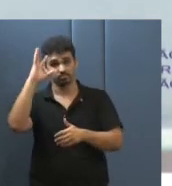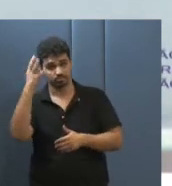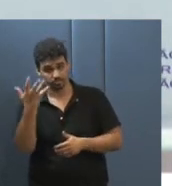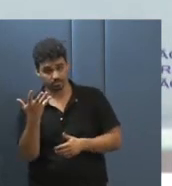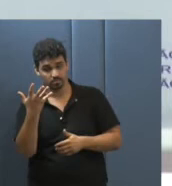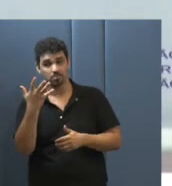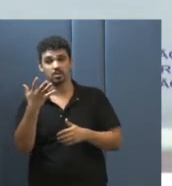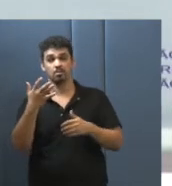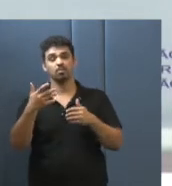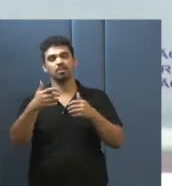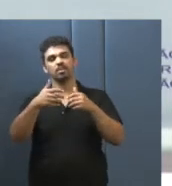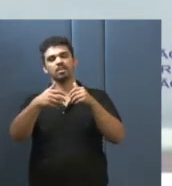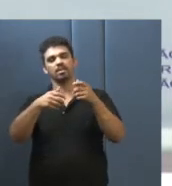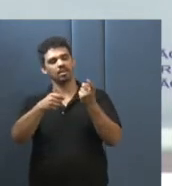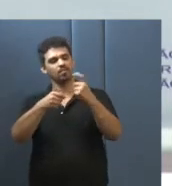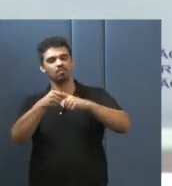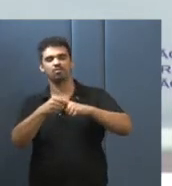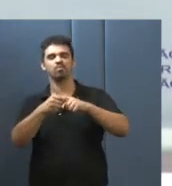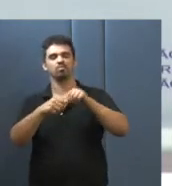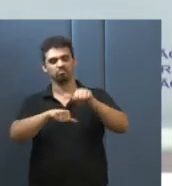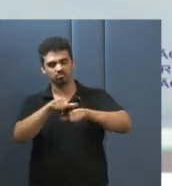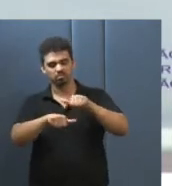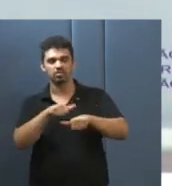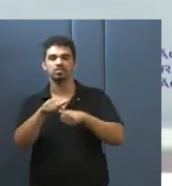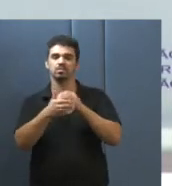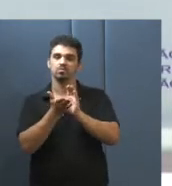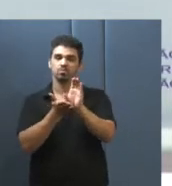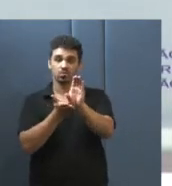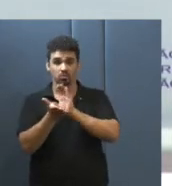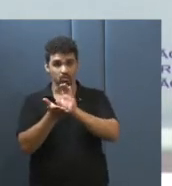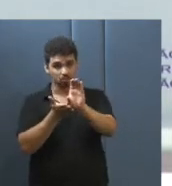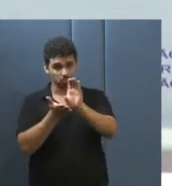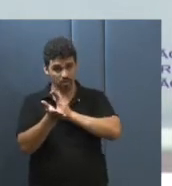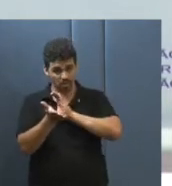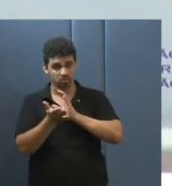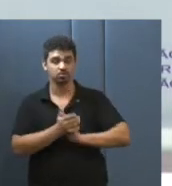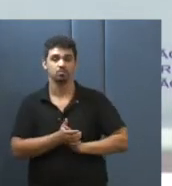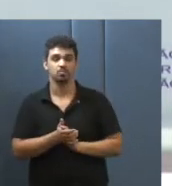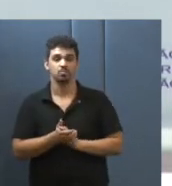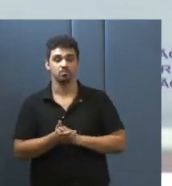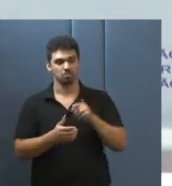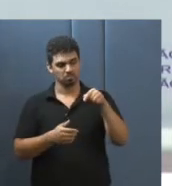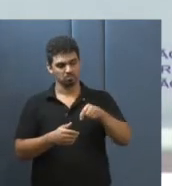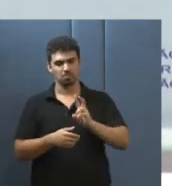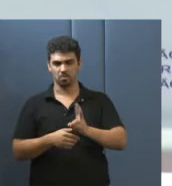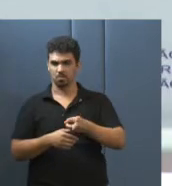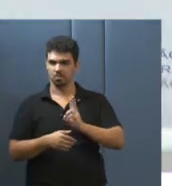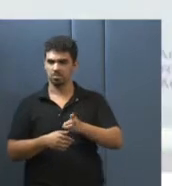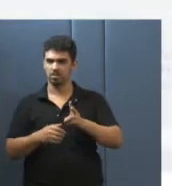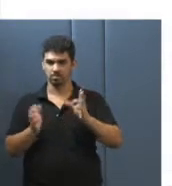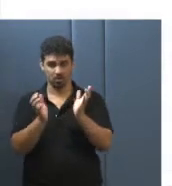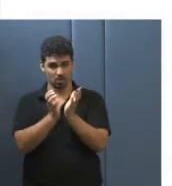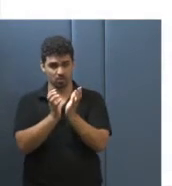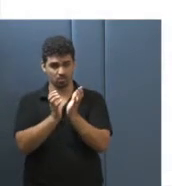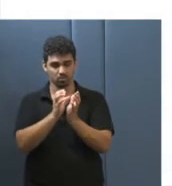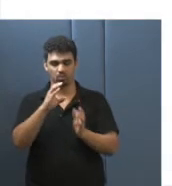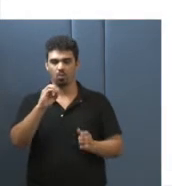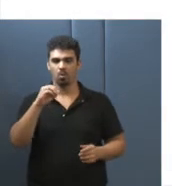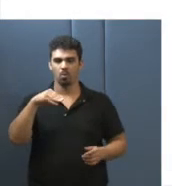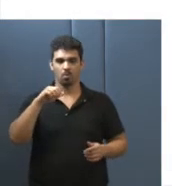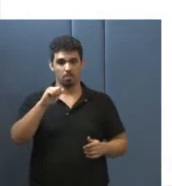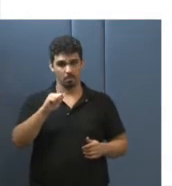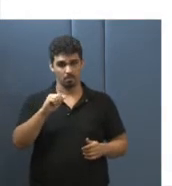na recuperação de créditos públicos. Dessa forma, atualmente, a composição do Comace é